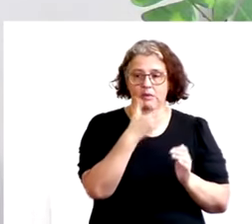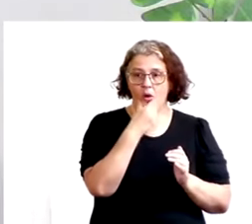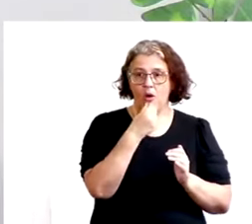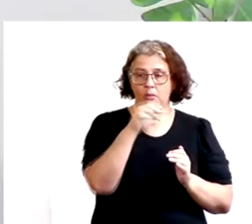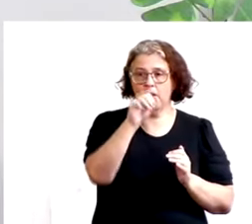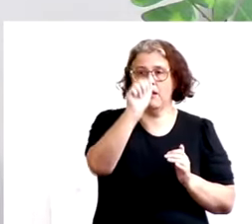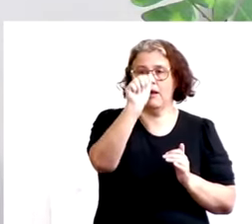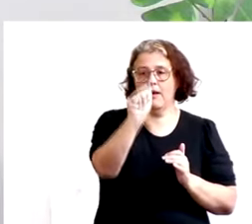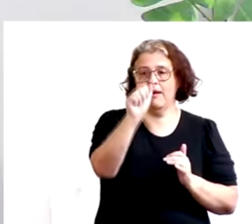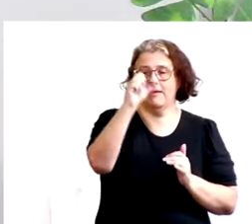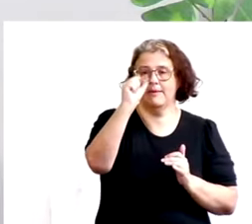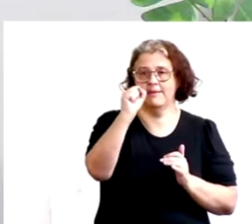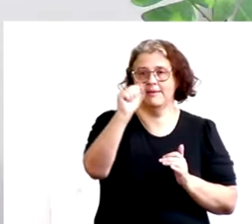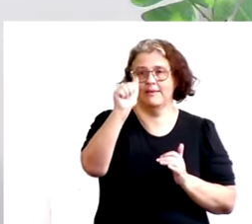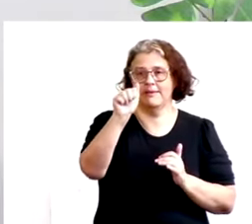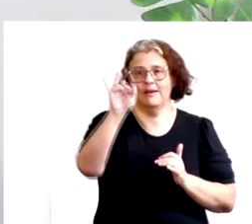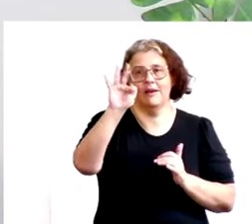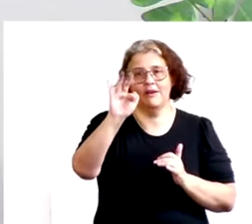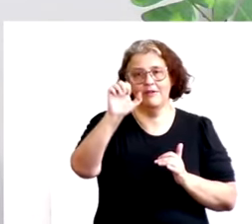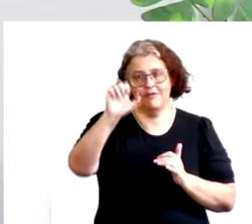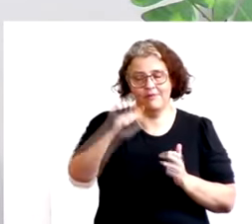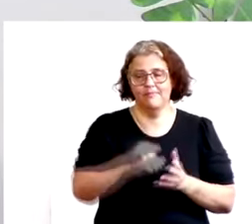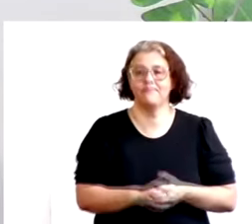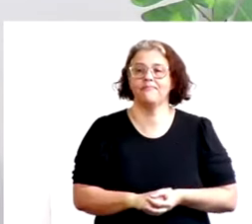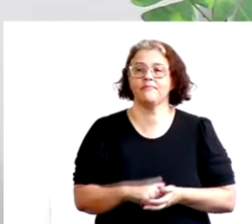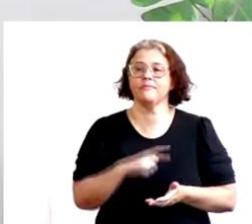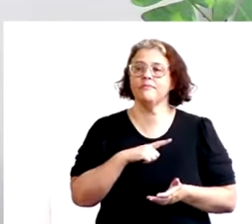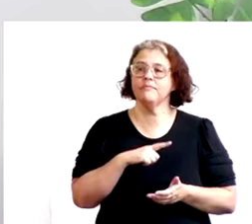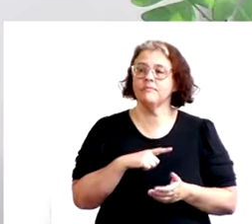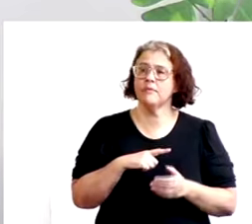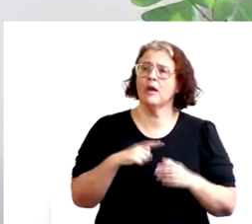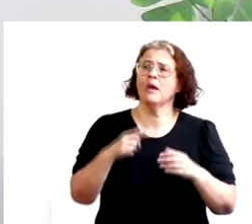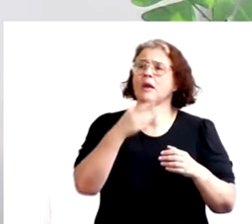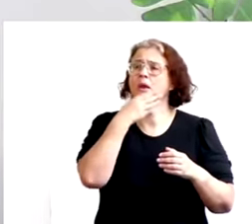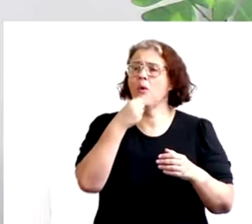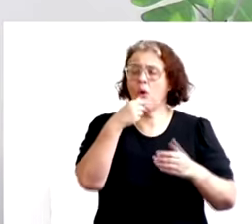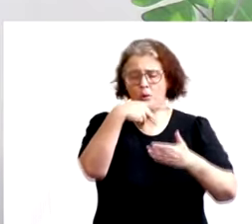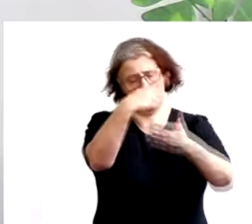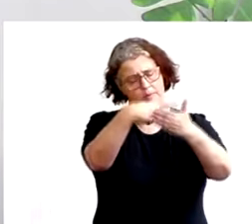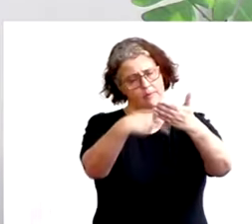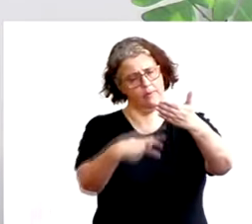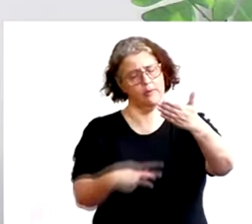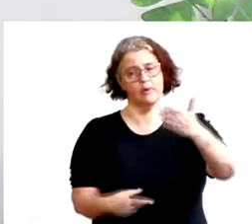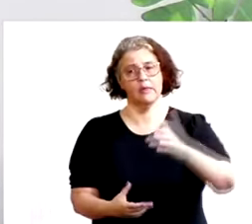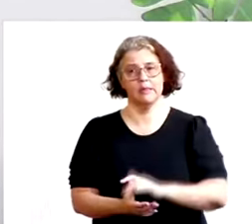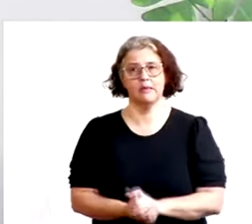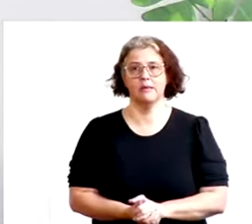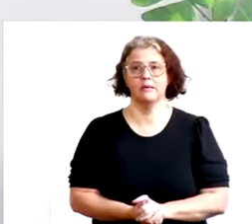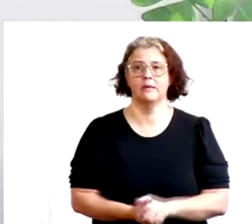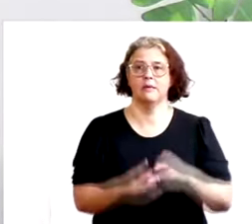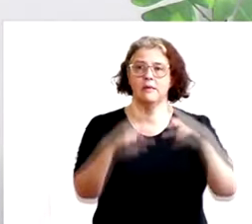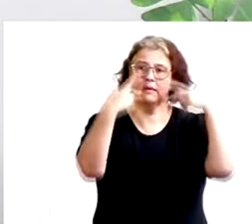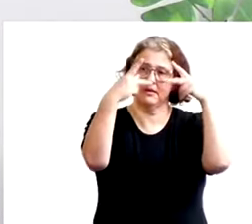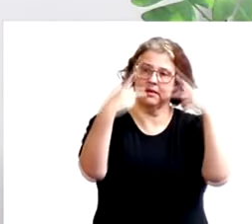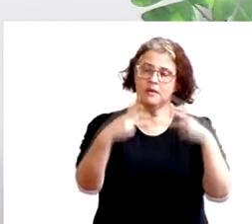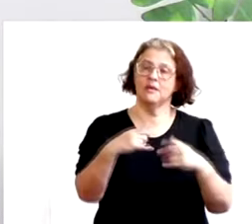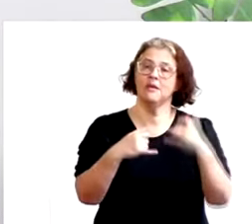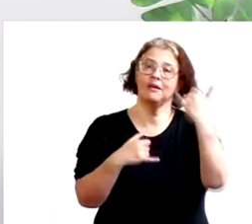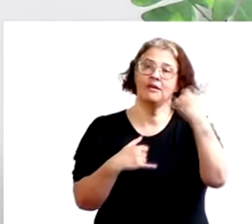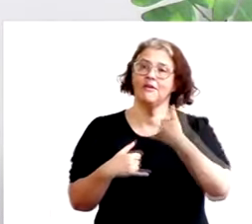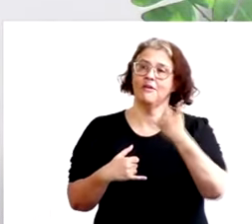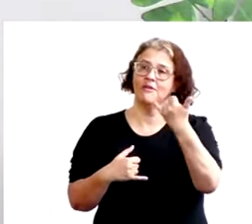a respeito deste homem deste poeta é que este é aquele que fala